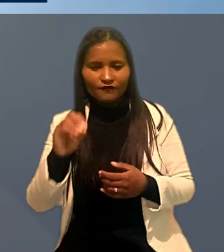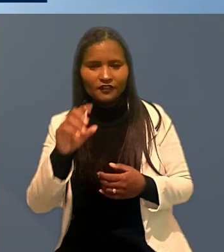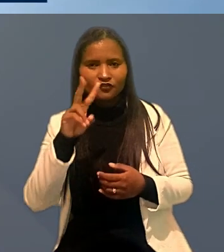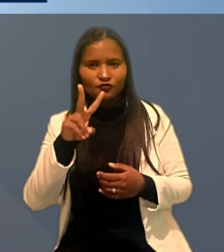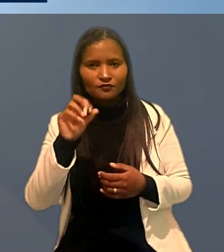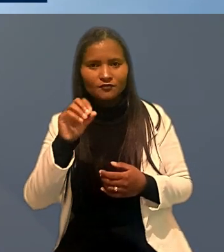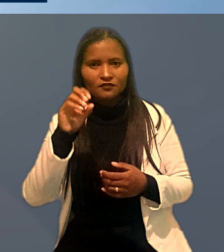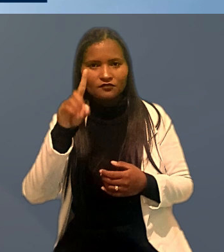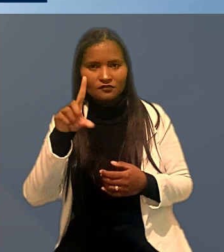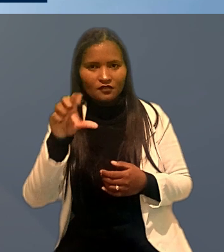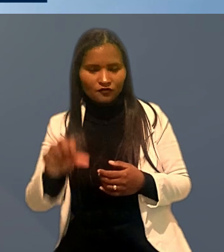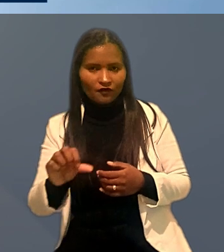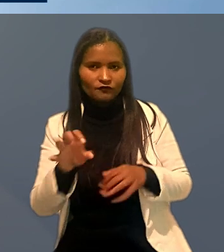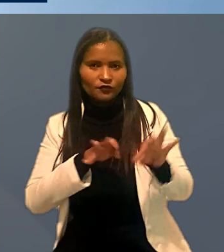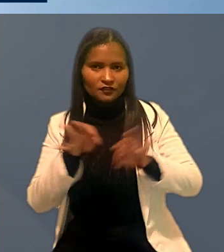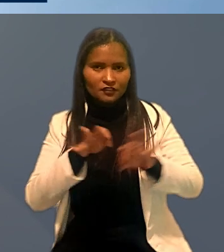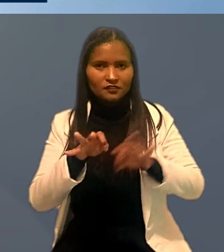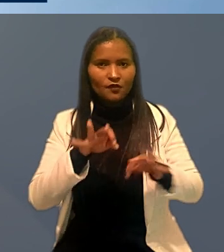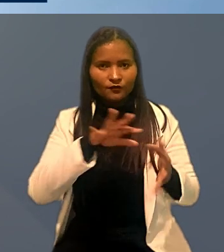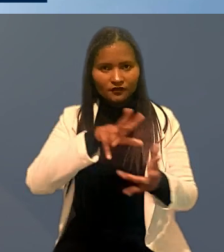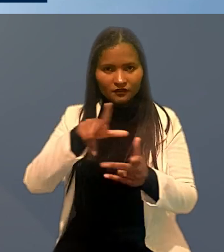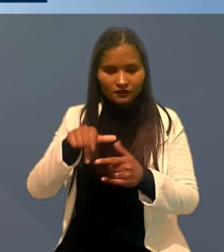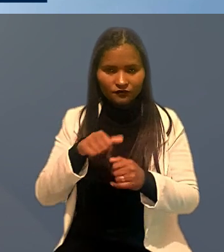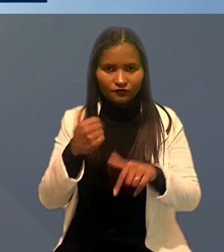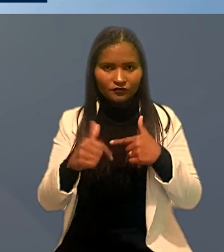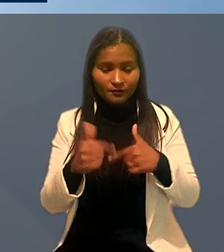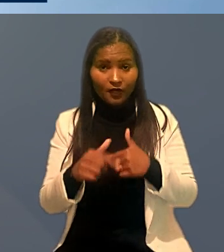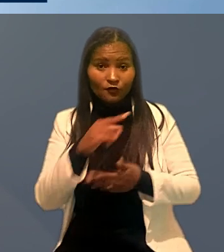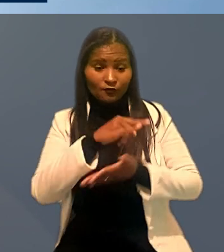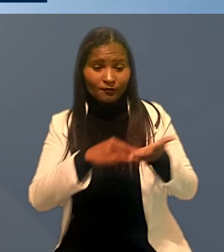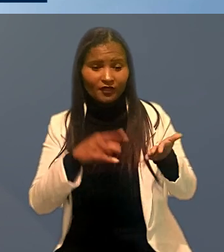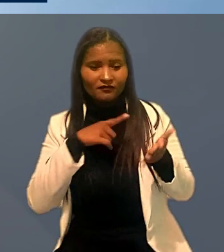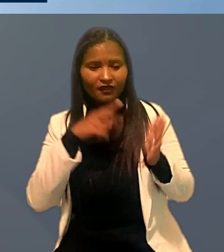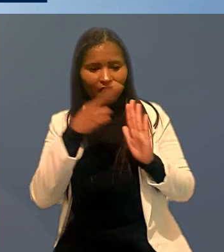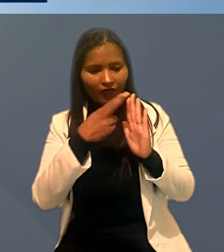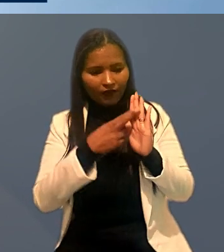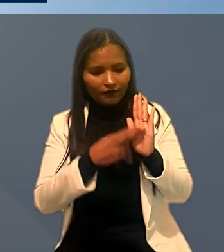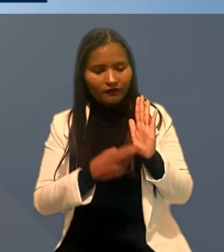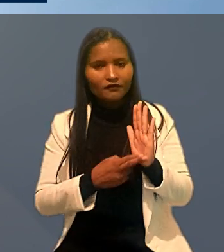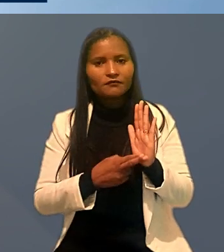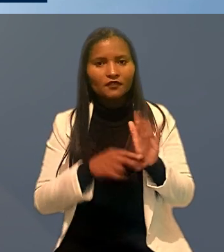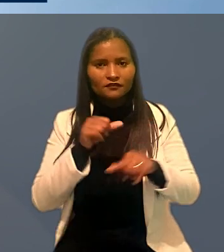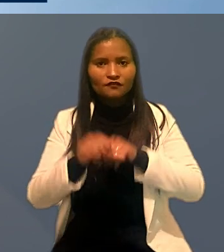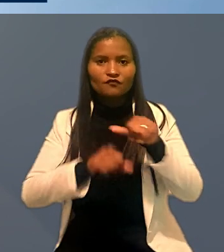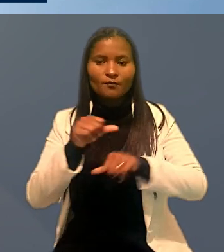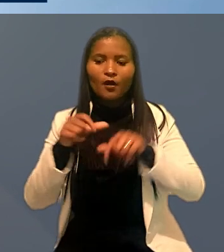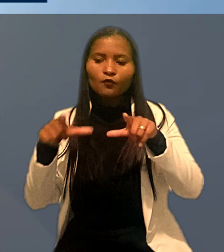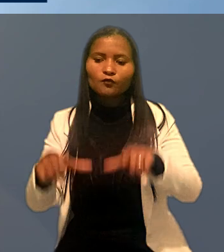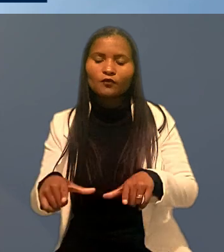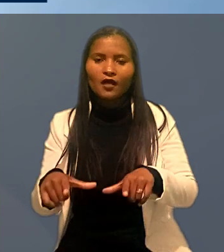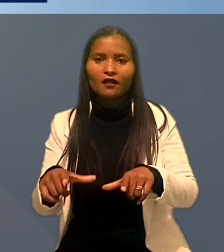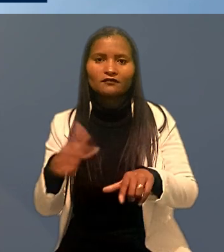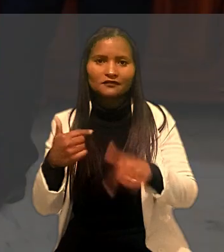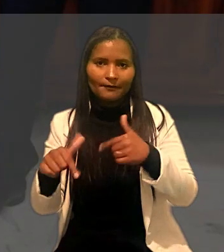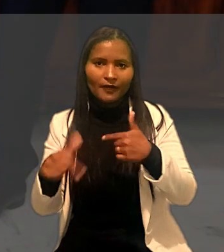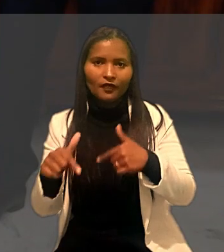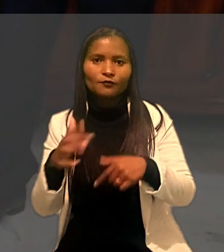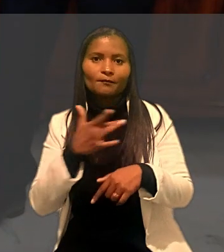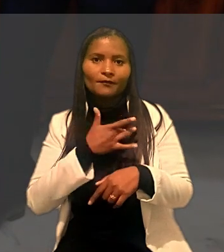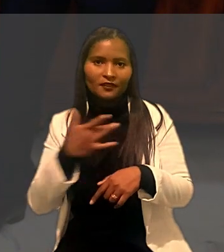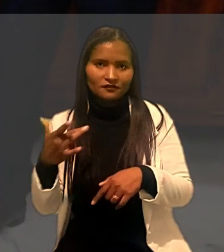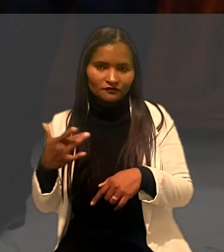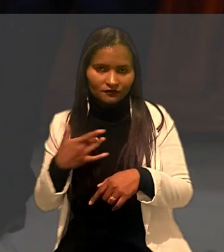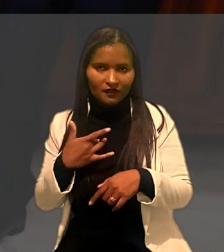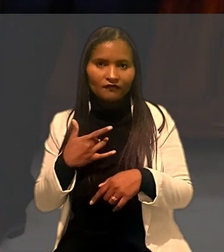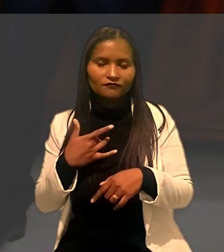2019, da Organização Internacional do Trabalho. O documento traz um conjunto de regras para tornar o ambiente laboral mais saudável. A